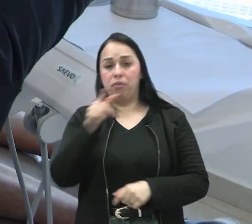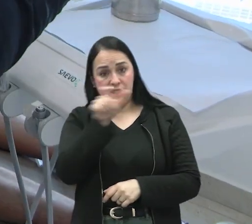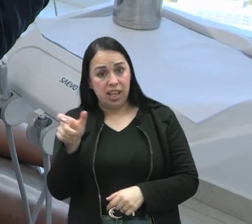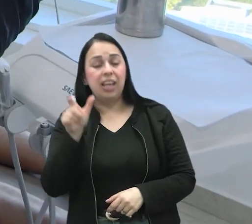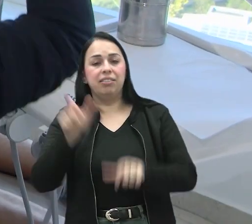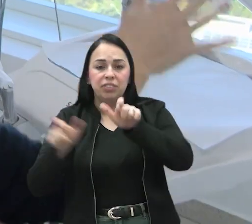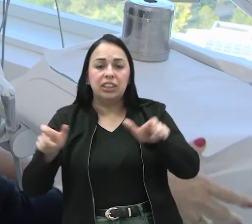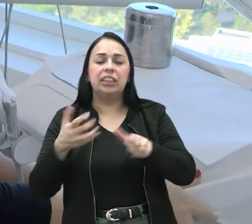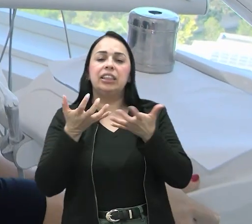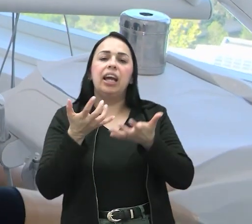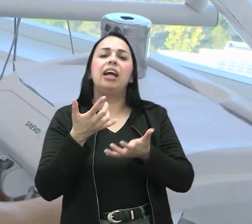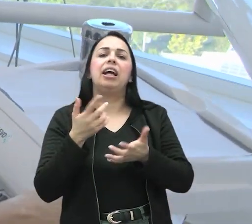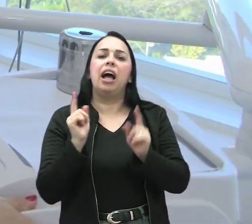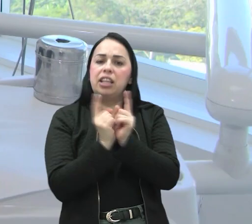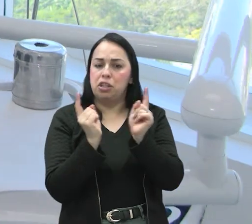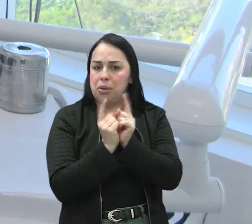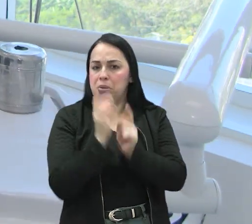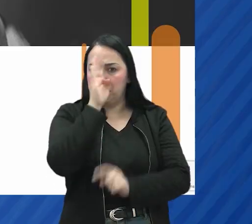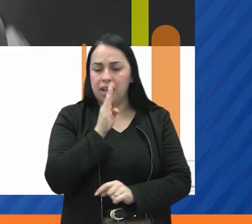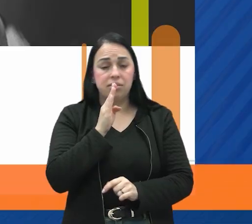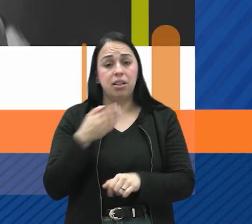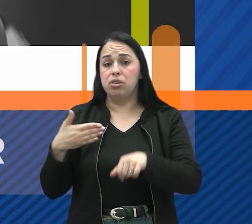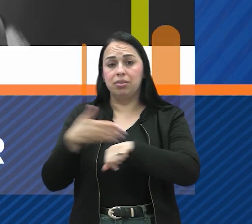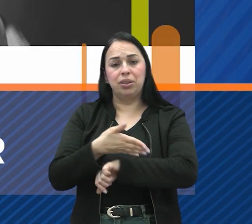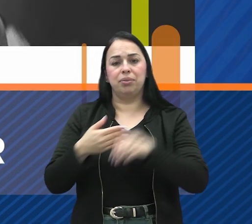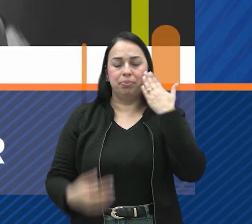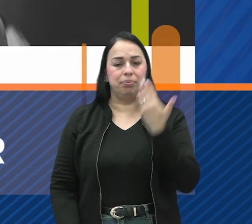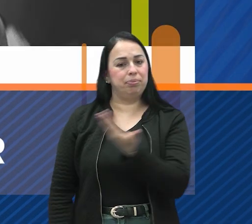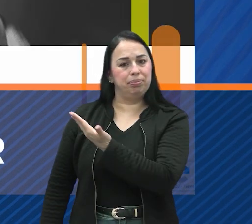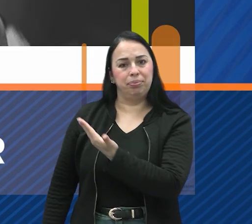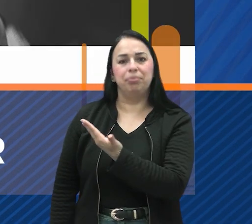atendimento gratuito do projeto, basta acessar o site